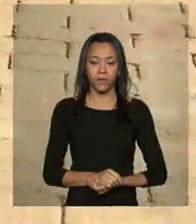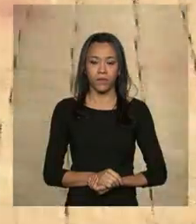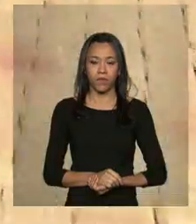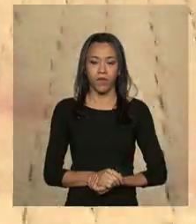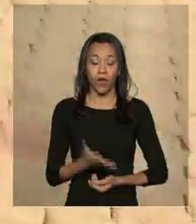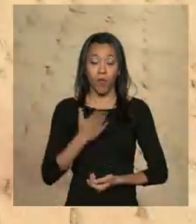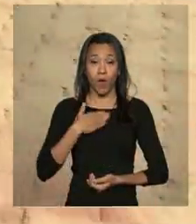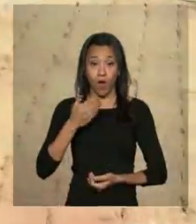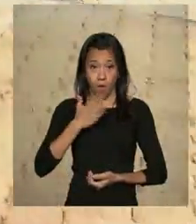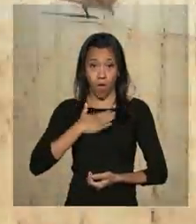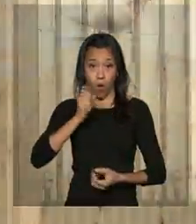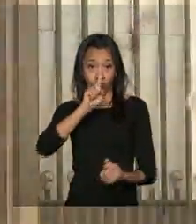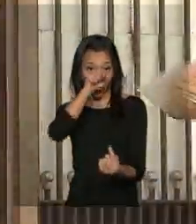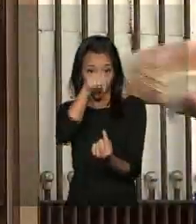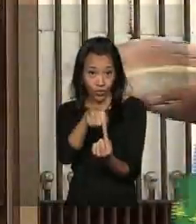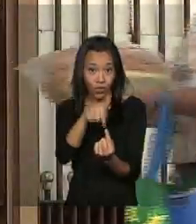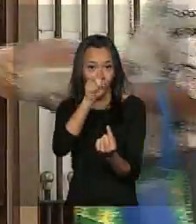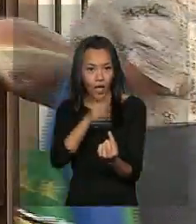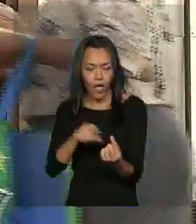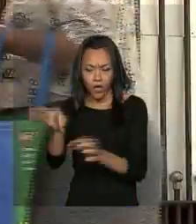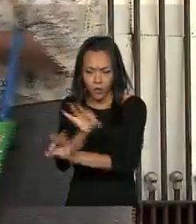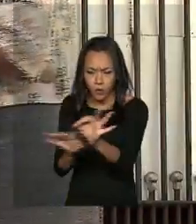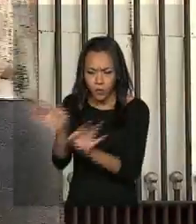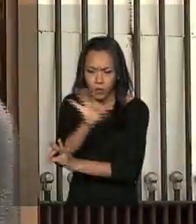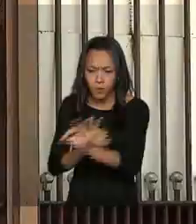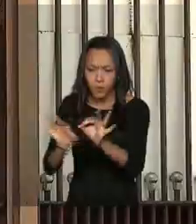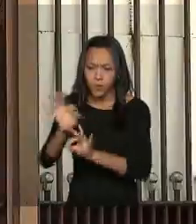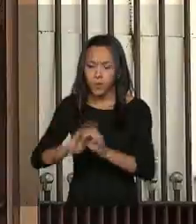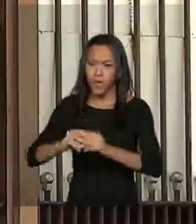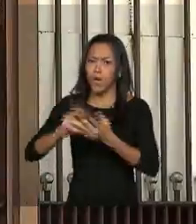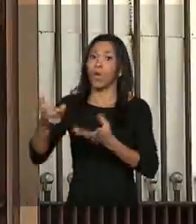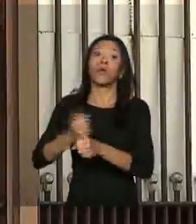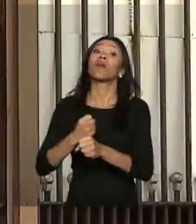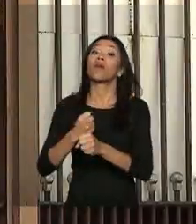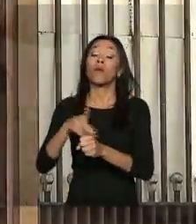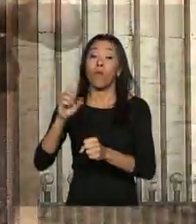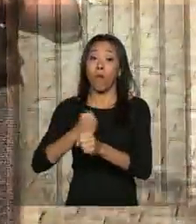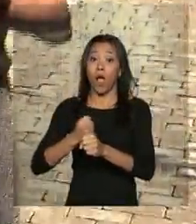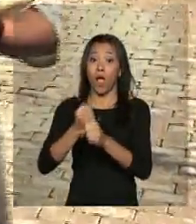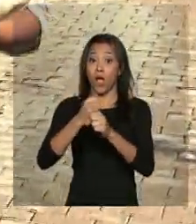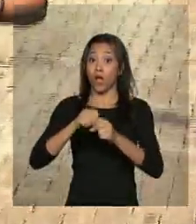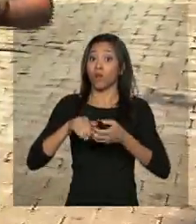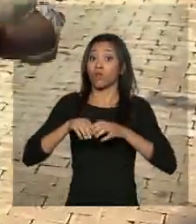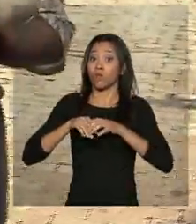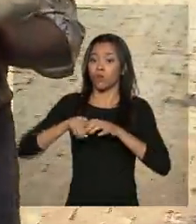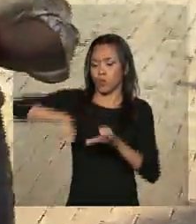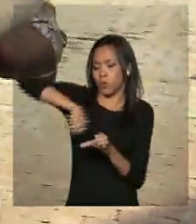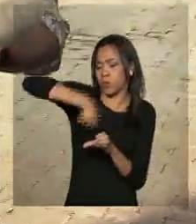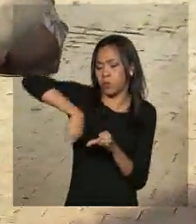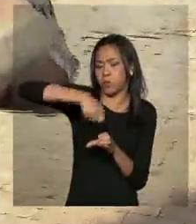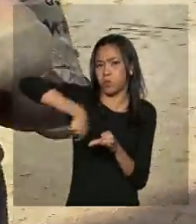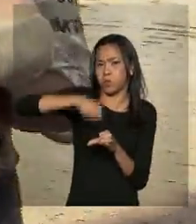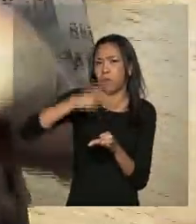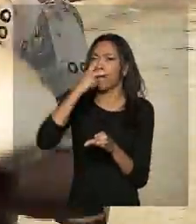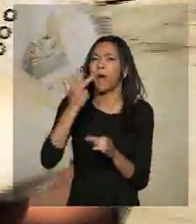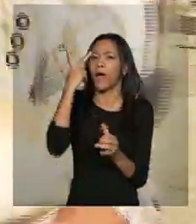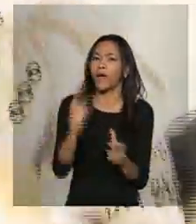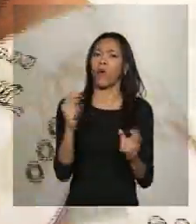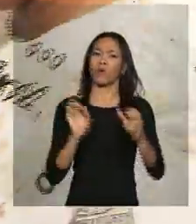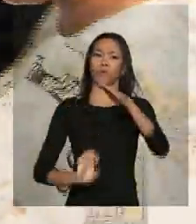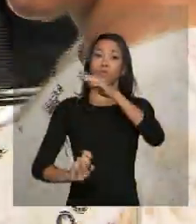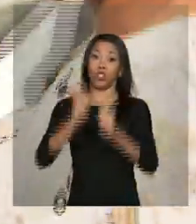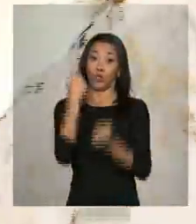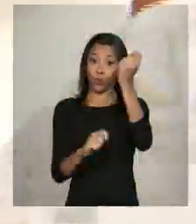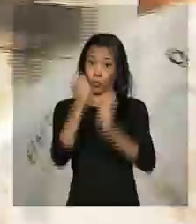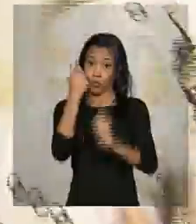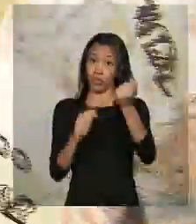Meu objetivo é montar uma cozinha industrial, né, mas focando mesmo na panificação e confeitaria, porque eu também faço os